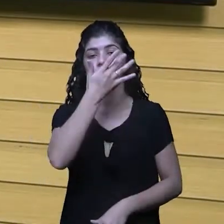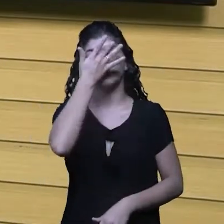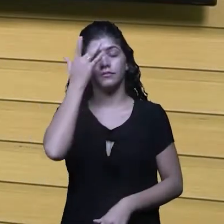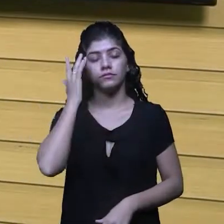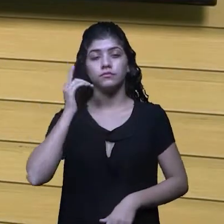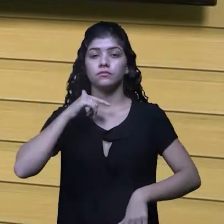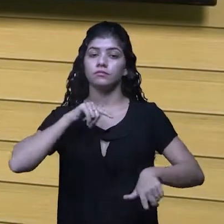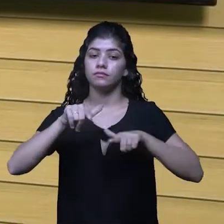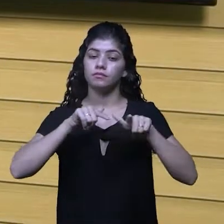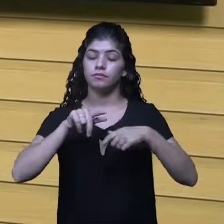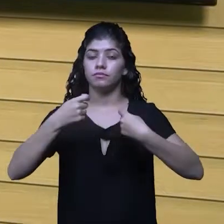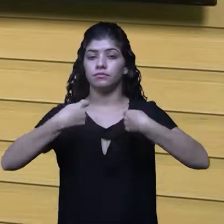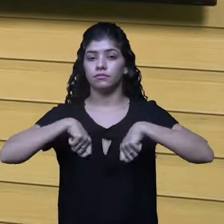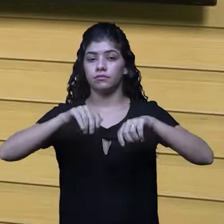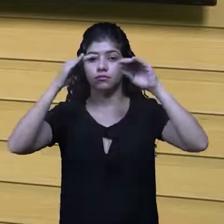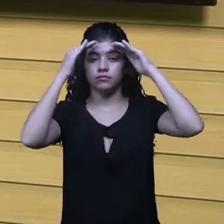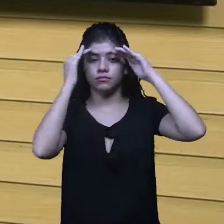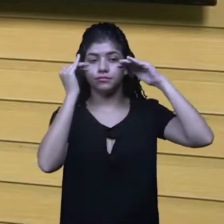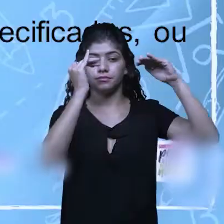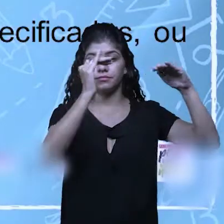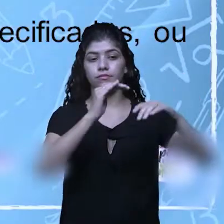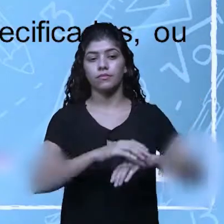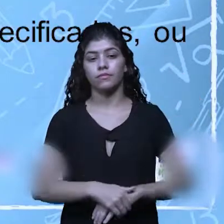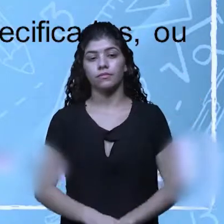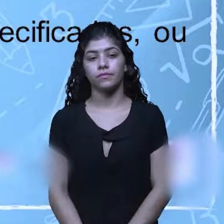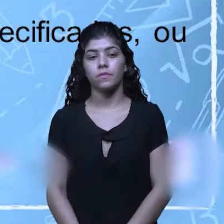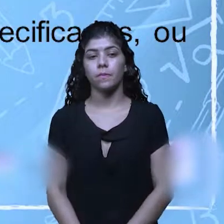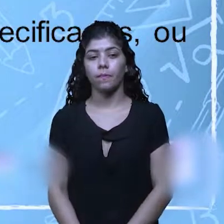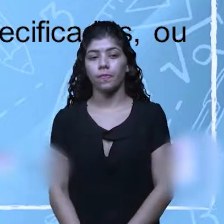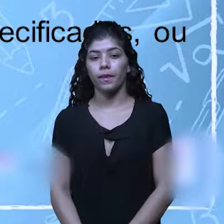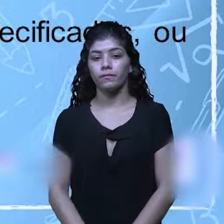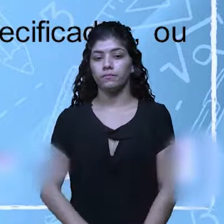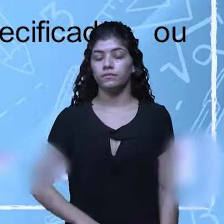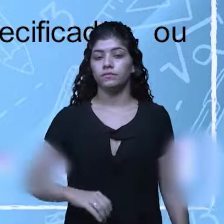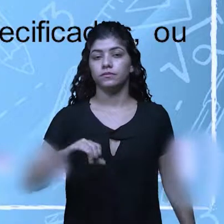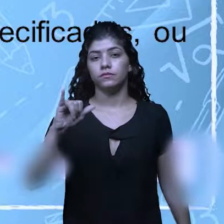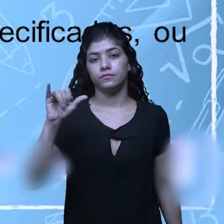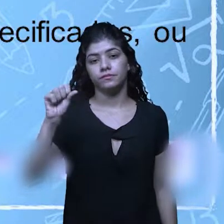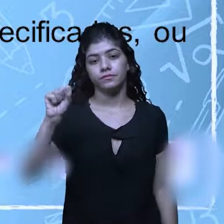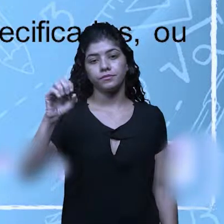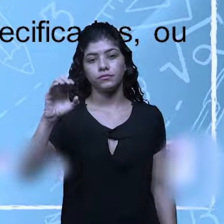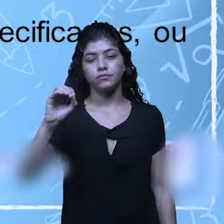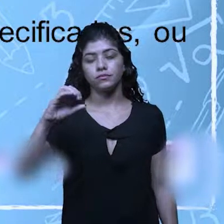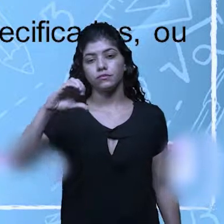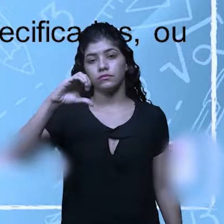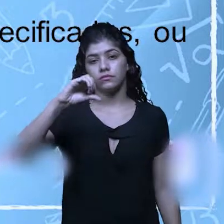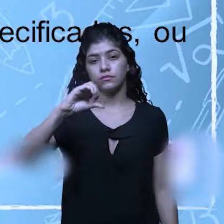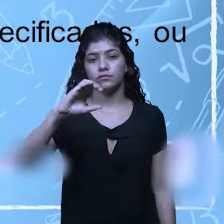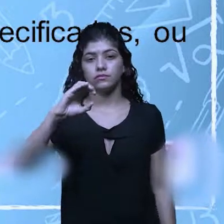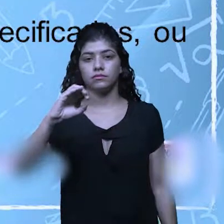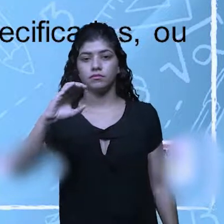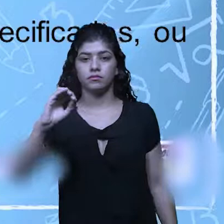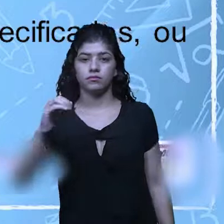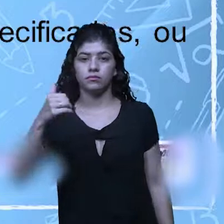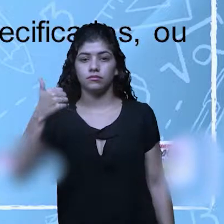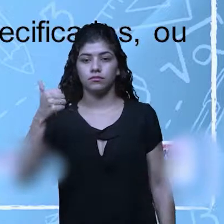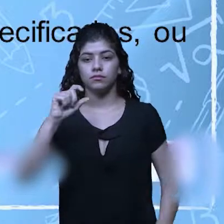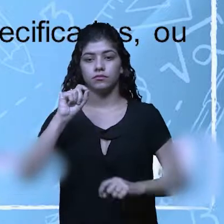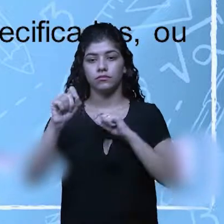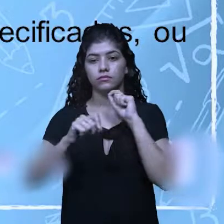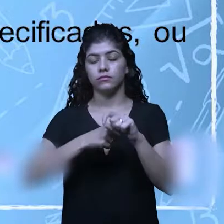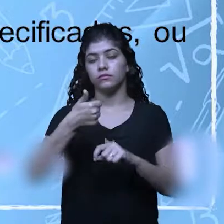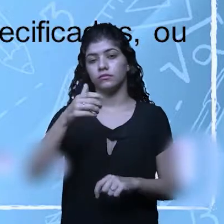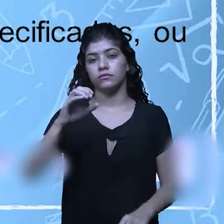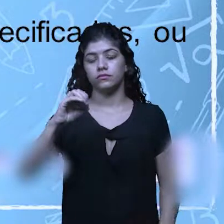que trabalha com algum instrumento de medida deve seguir. A norma ABNT ISO 9001, em sua revisão de 2008,